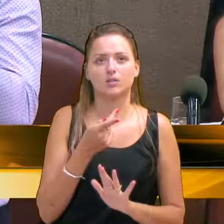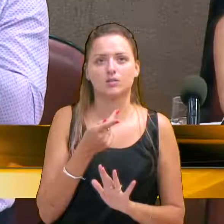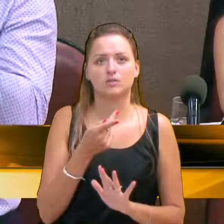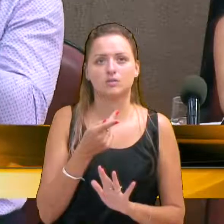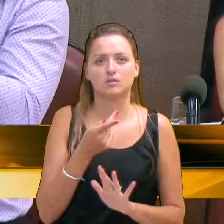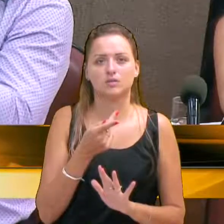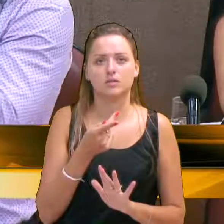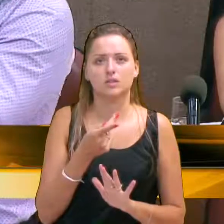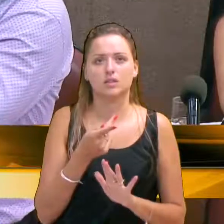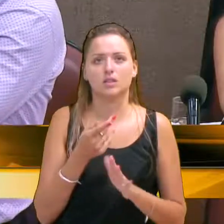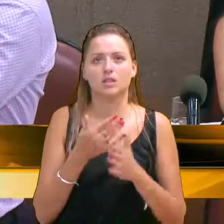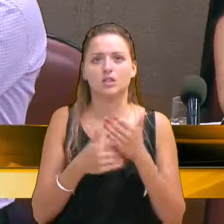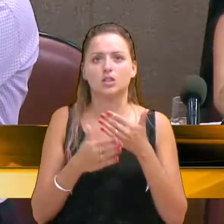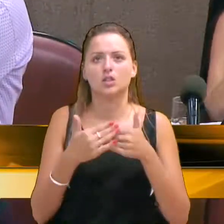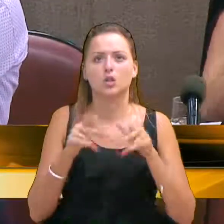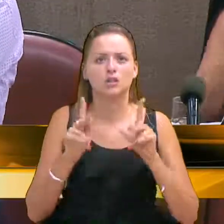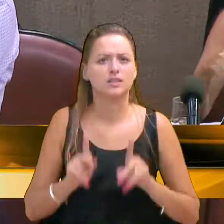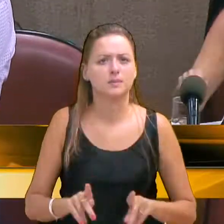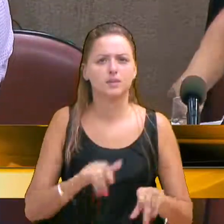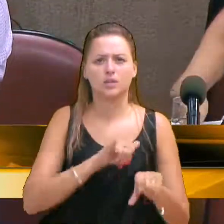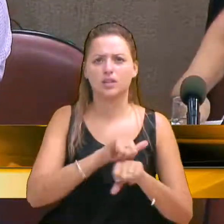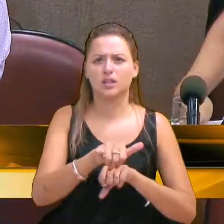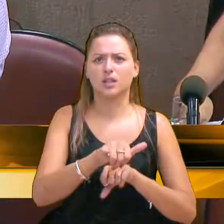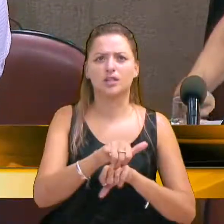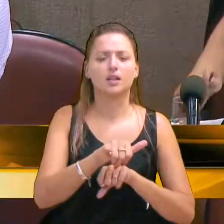pessoal, está todo mundo enganado, gente.